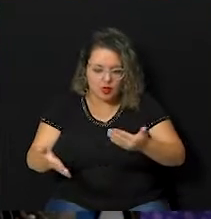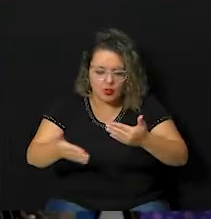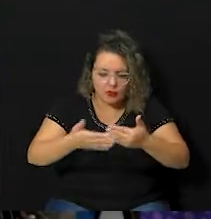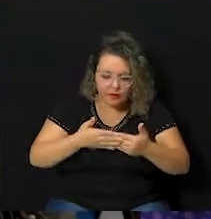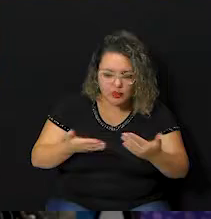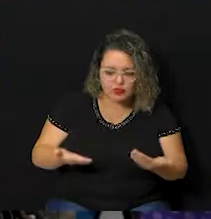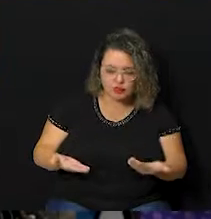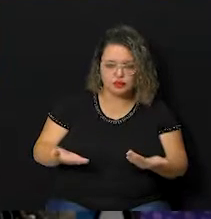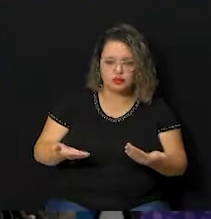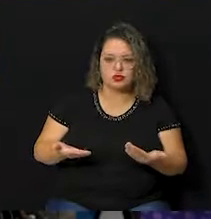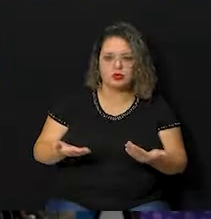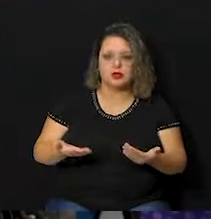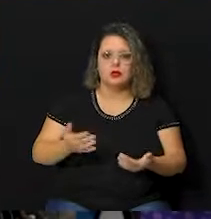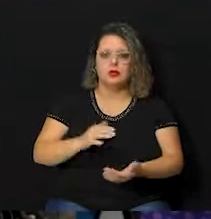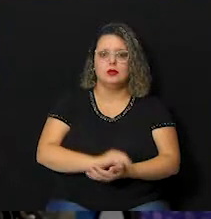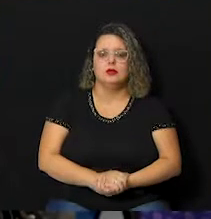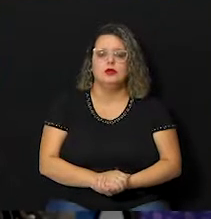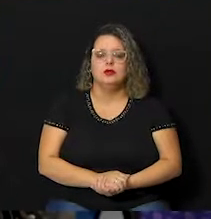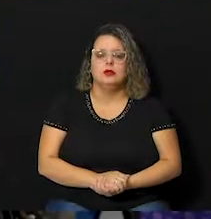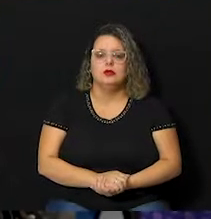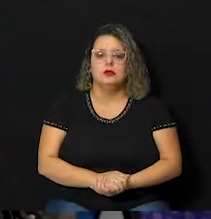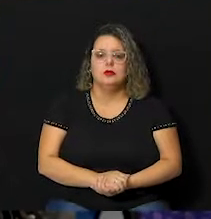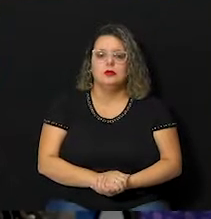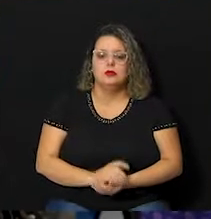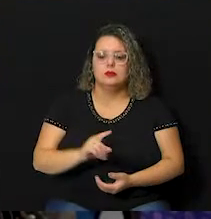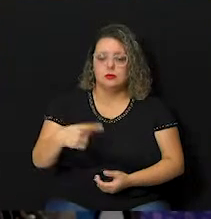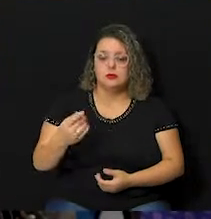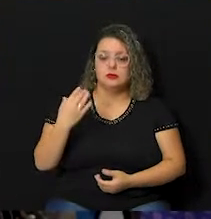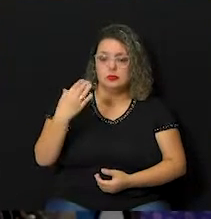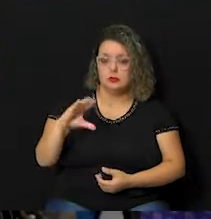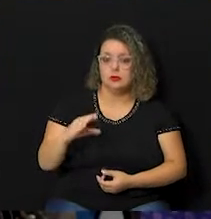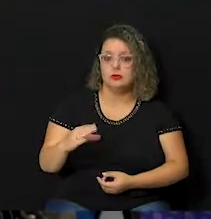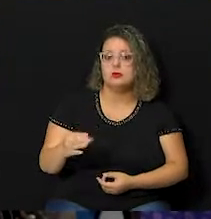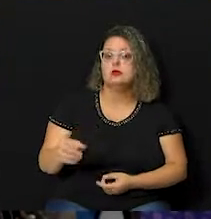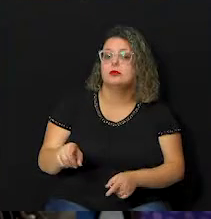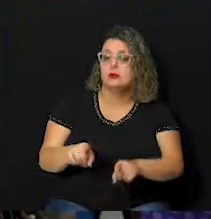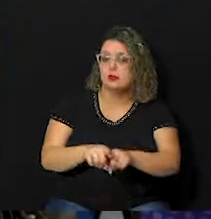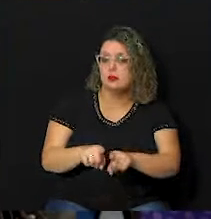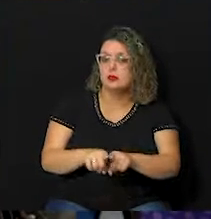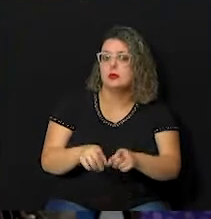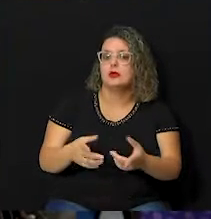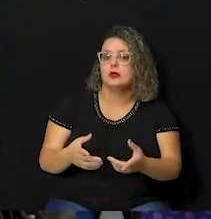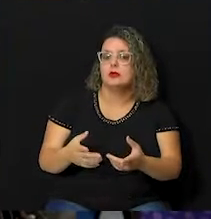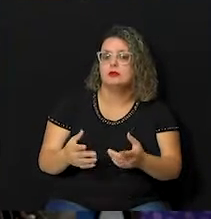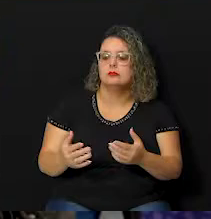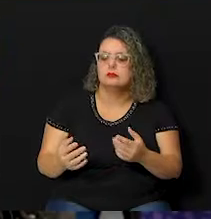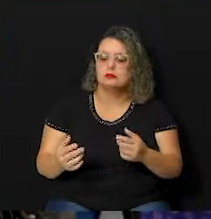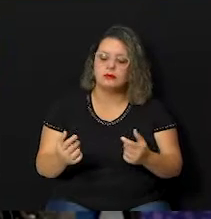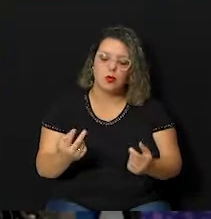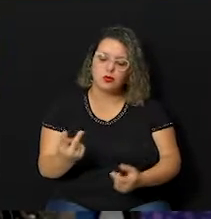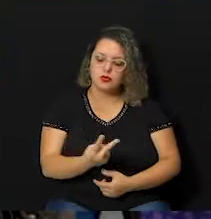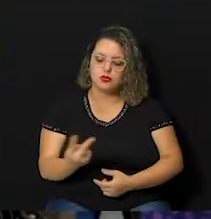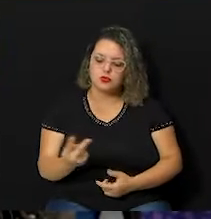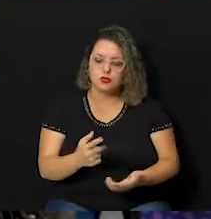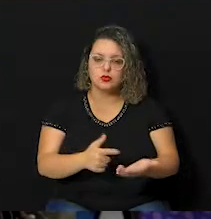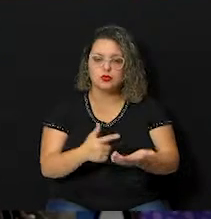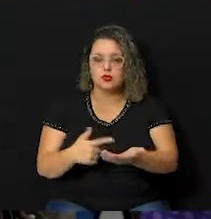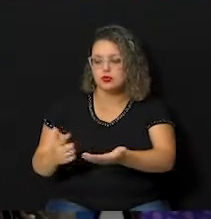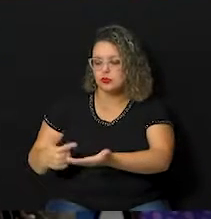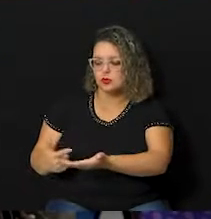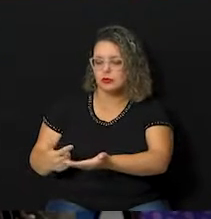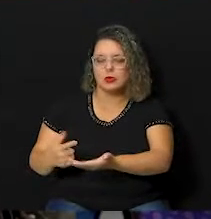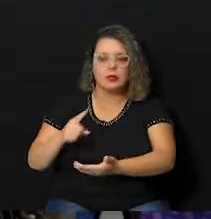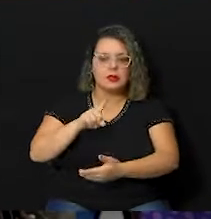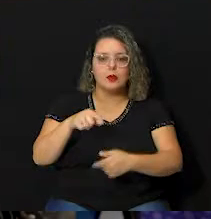Essa próxima publicação que eu vou lançar no final do ano, que se chama Nova, também toca em Entre Espaço e Tachyon, mas, de novo, não é